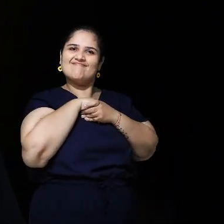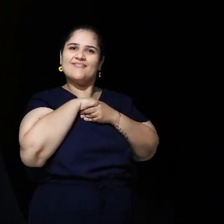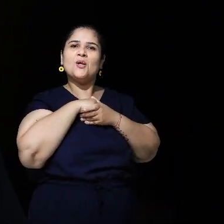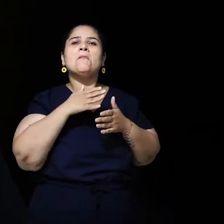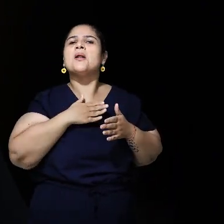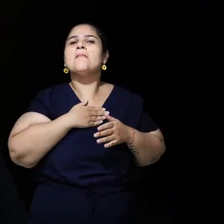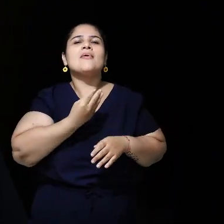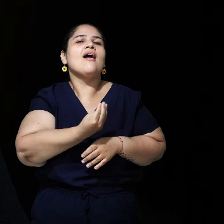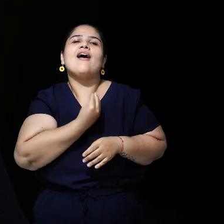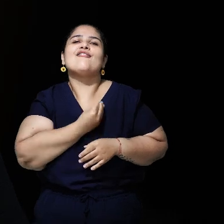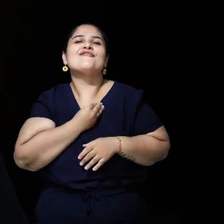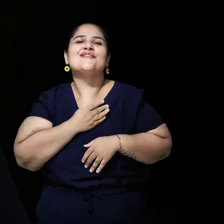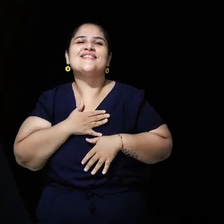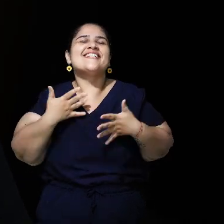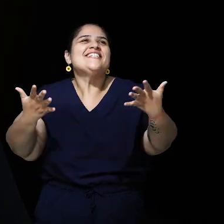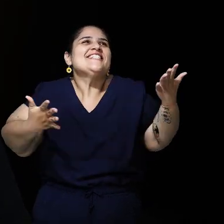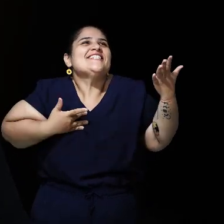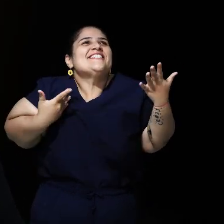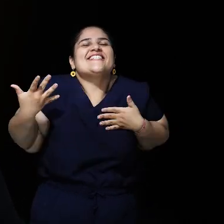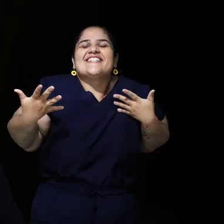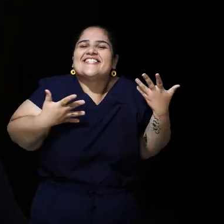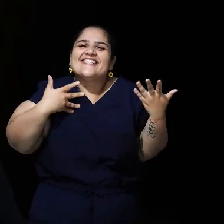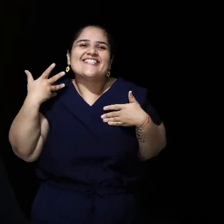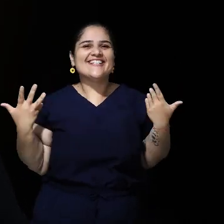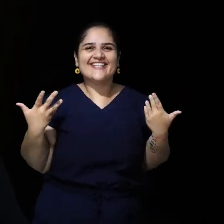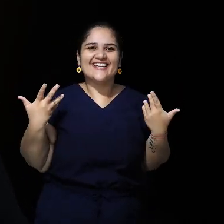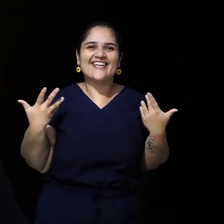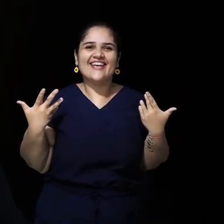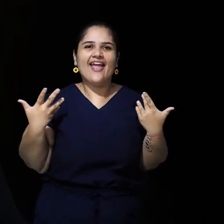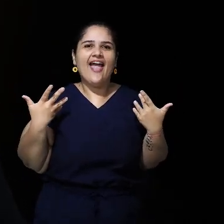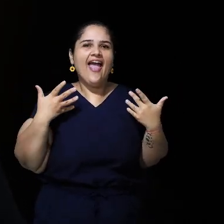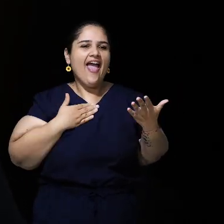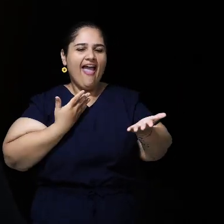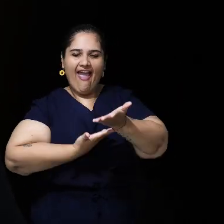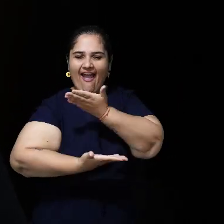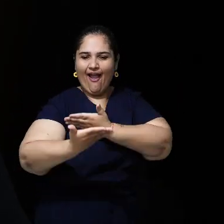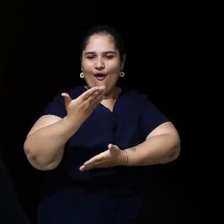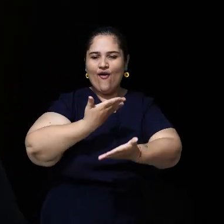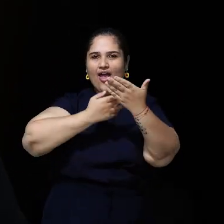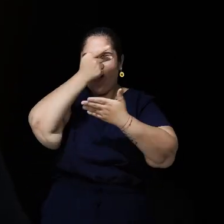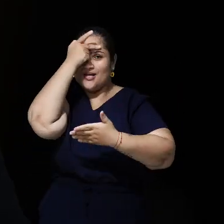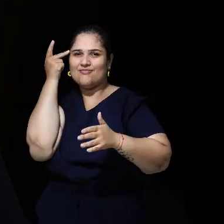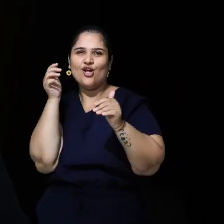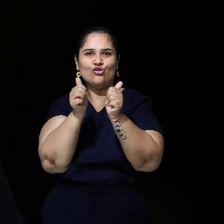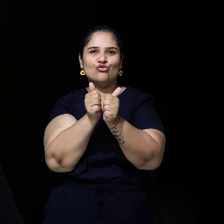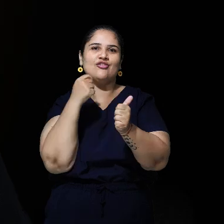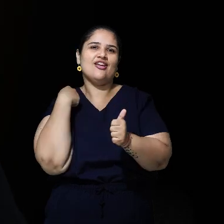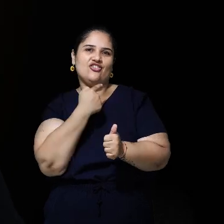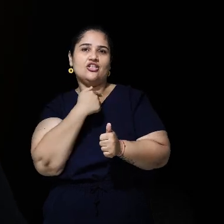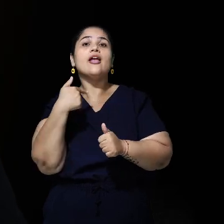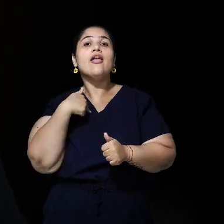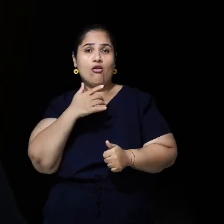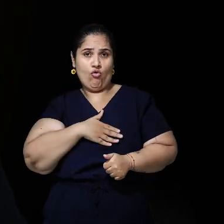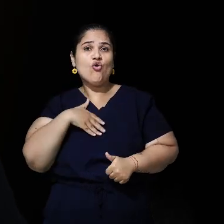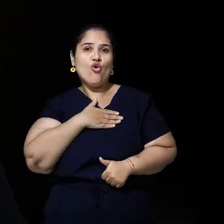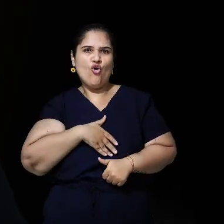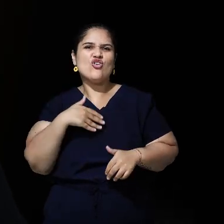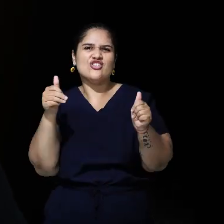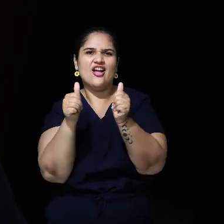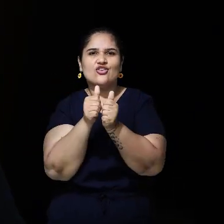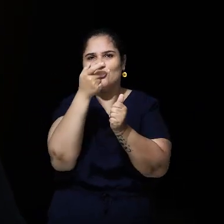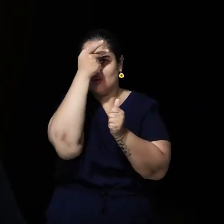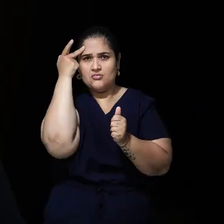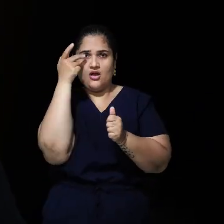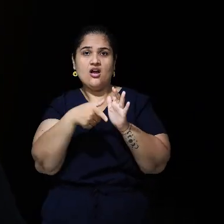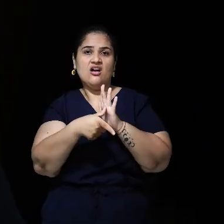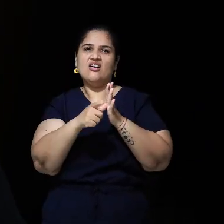alegria, é desfrutar com pessoas que estão à nossa volta. Então, hoje, para mim, eu gosto de estar com pessoas. Antes eu não gostava de